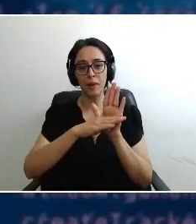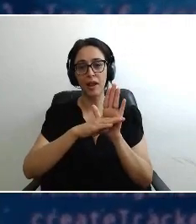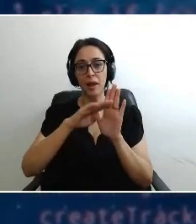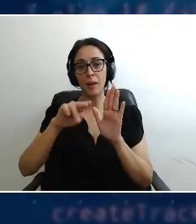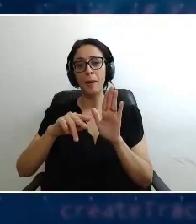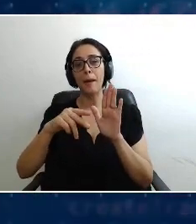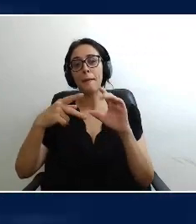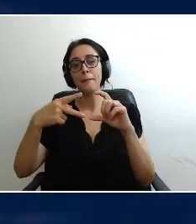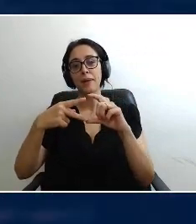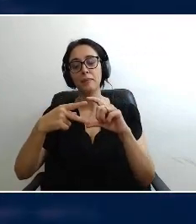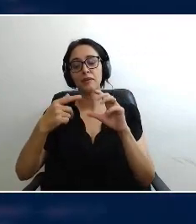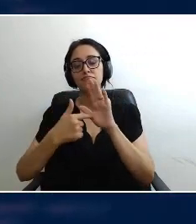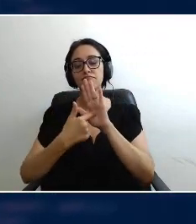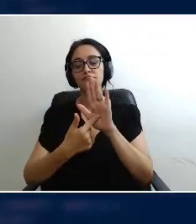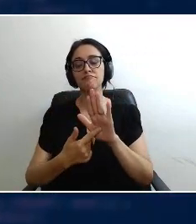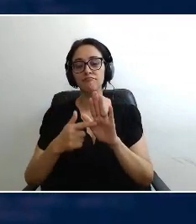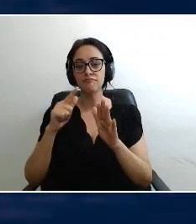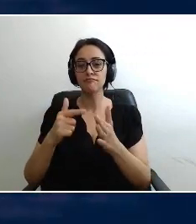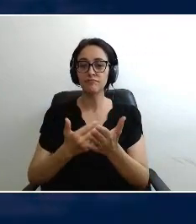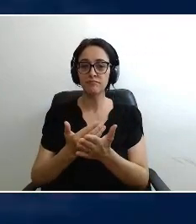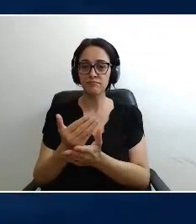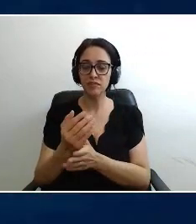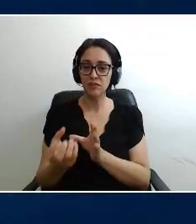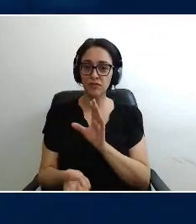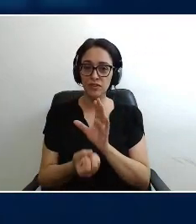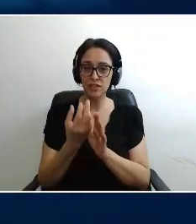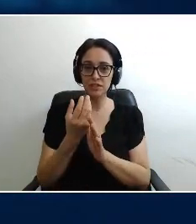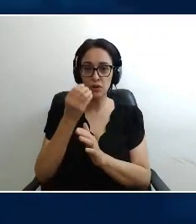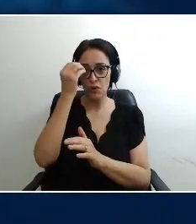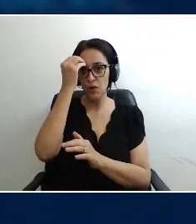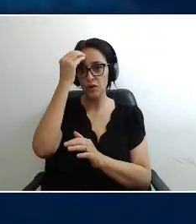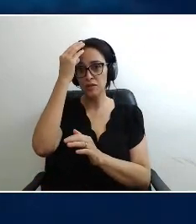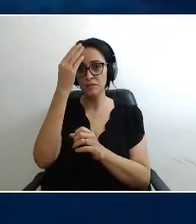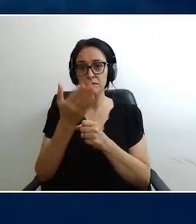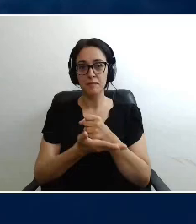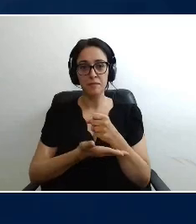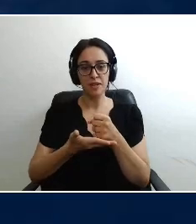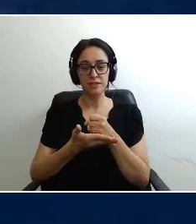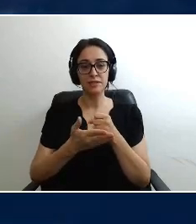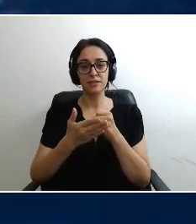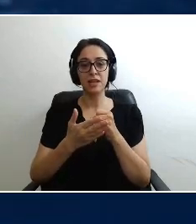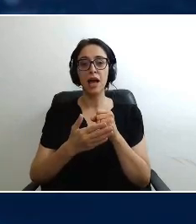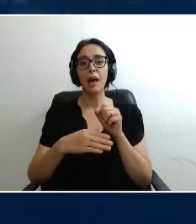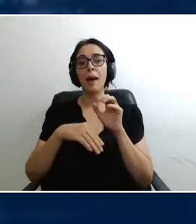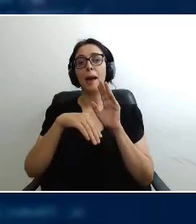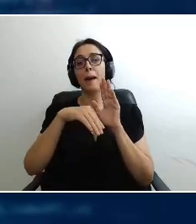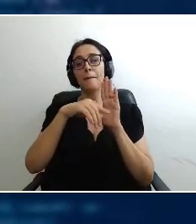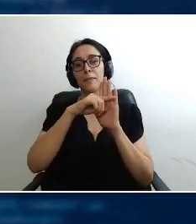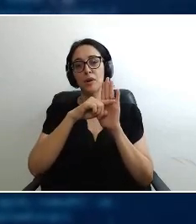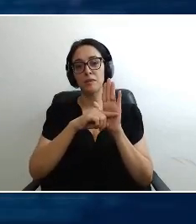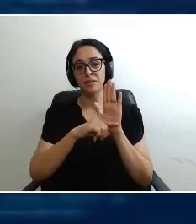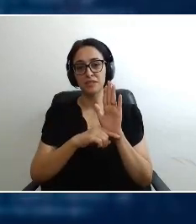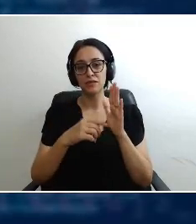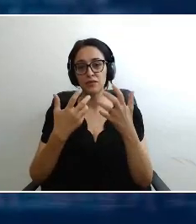si, quero mostrar um pouco da fundação, né? A gente ter um conhecimento base, que é a programação funcional e o